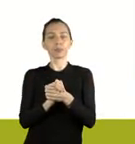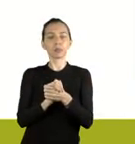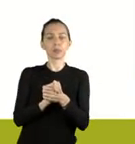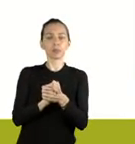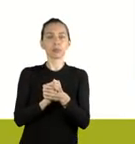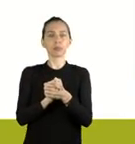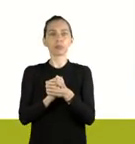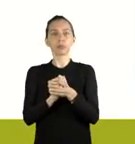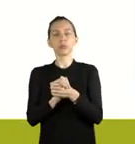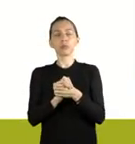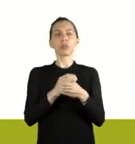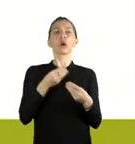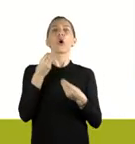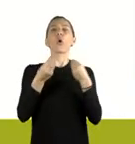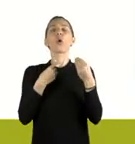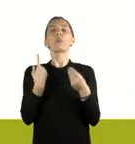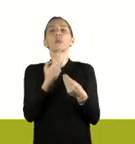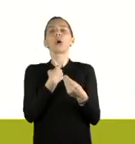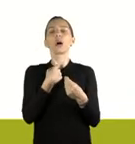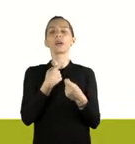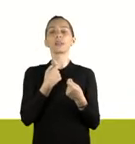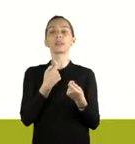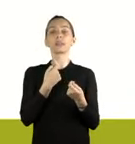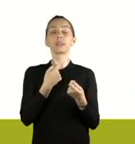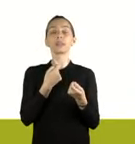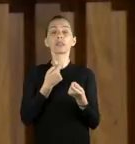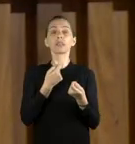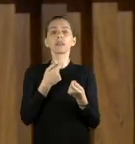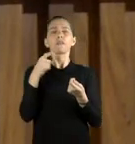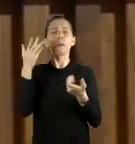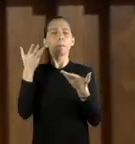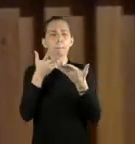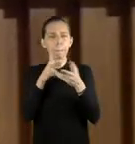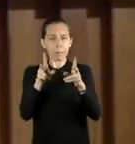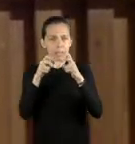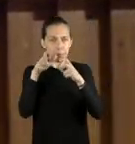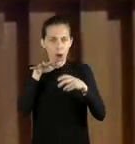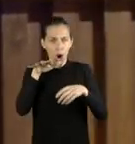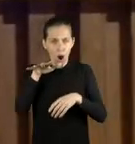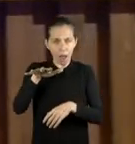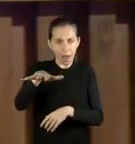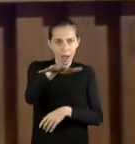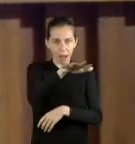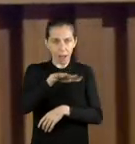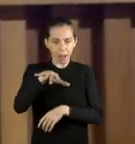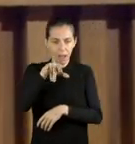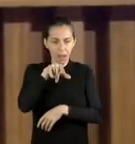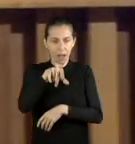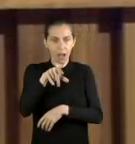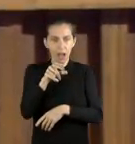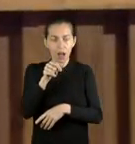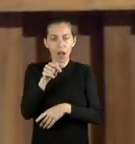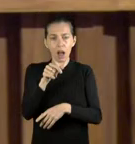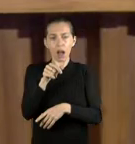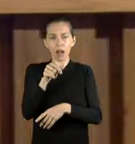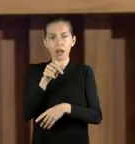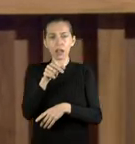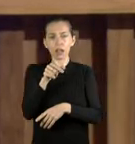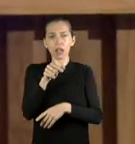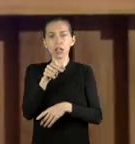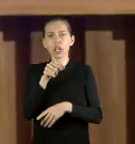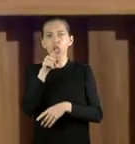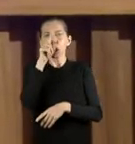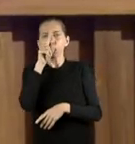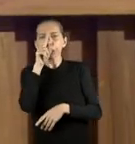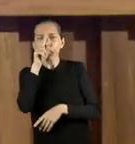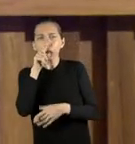sobre a questão de como a gente tem visto o cenário, como a gente tem visto, como a gente vê o risco